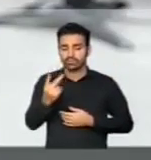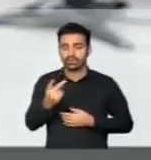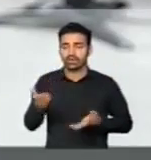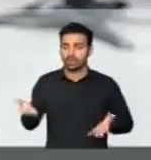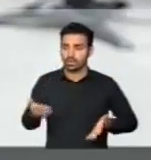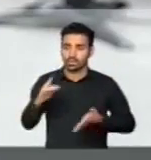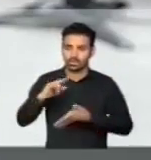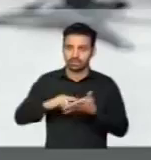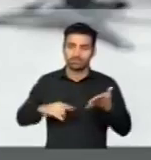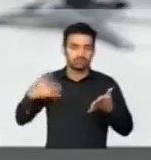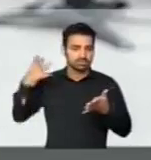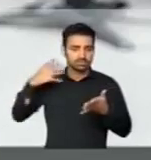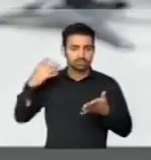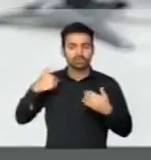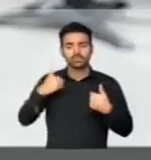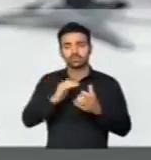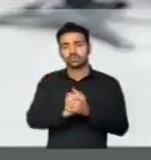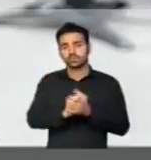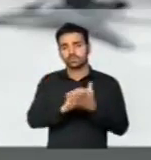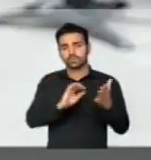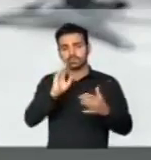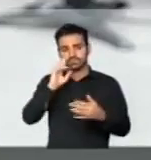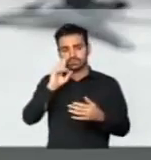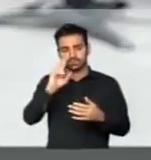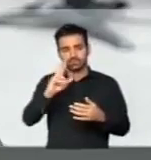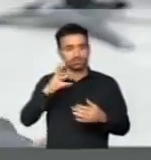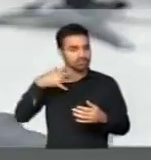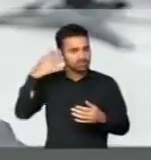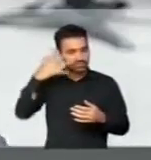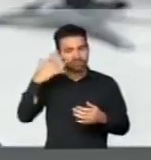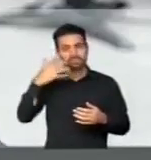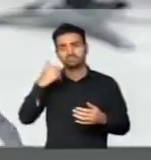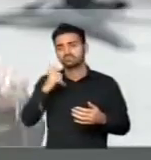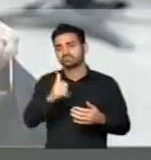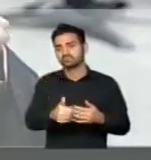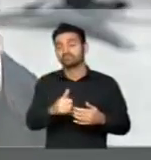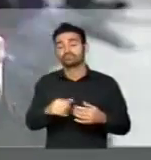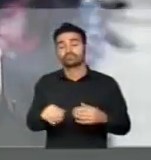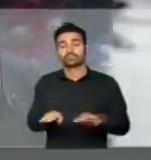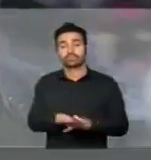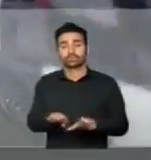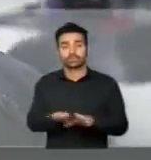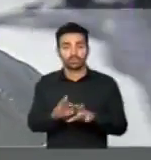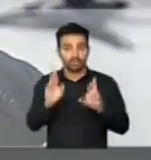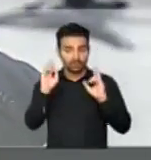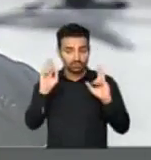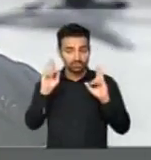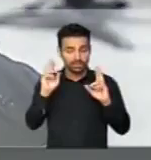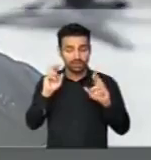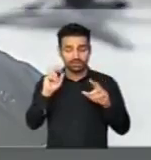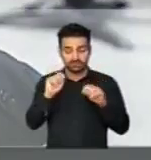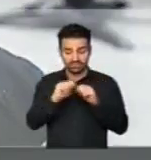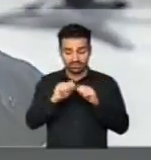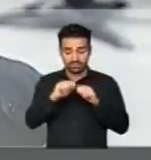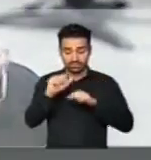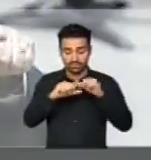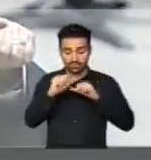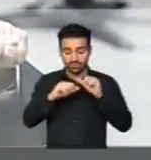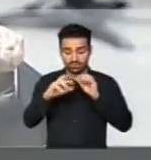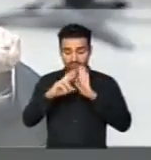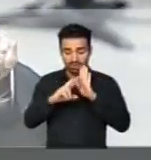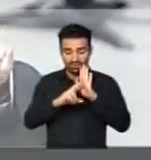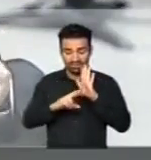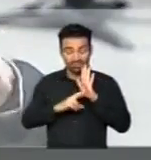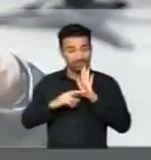hoje. Eu cumprimento Vossa Excelência pelo pronunciamento e espero que esse item que Vossa Excelência preconiza